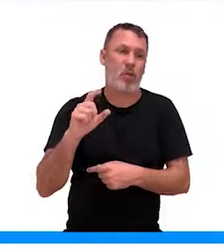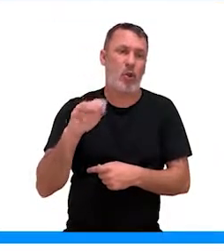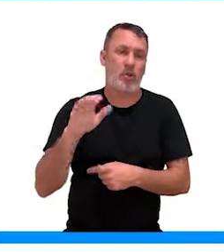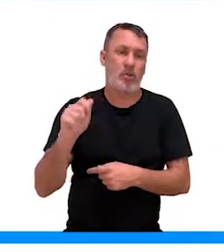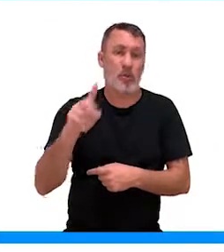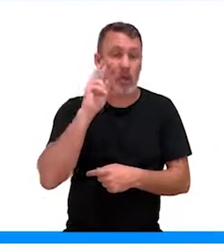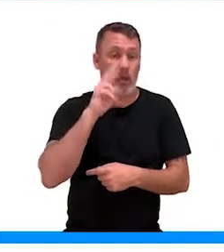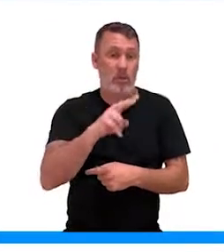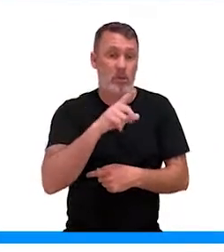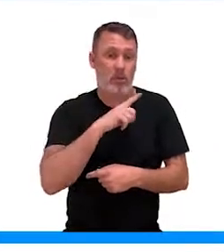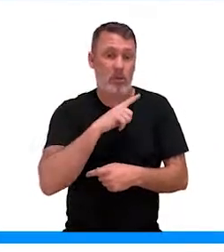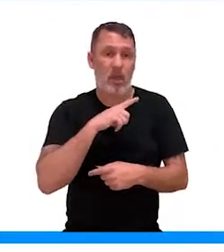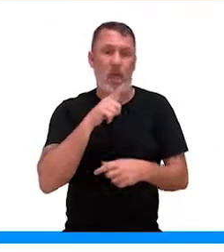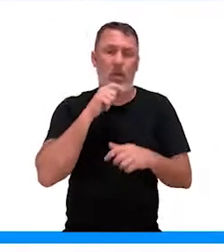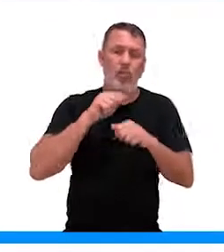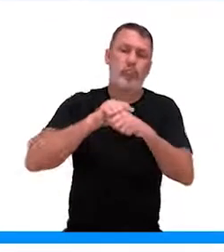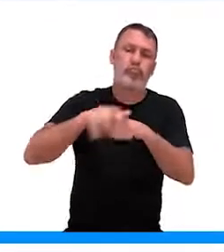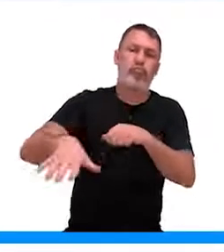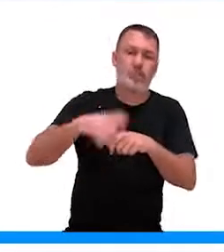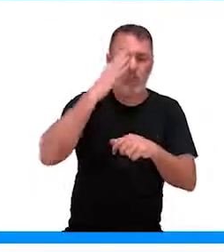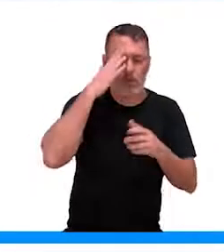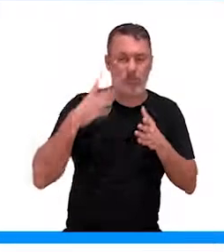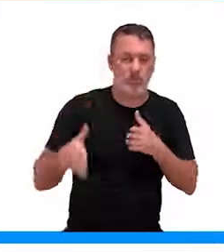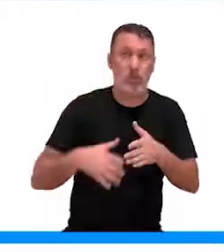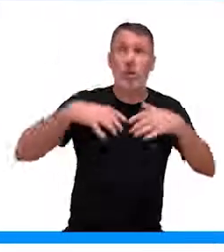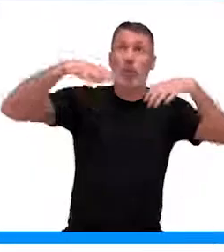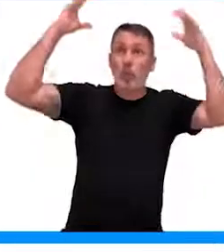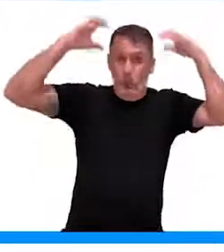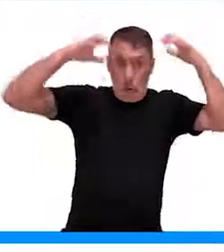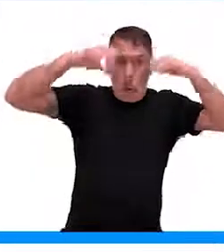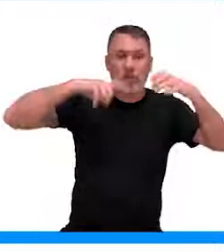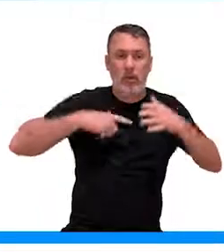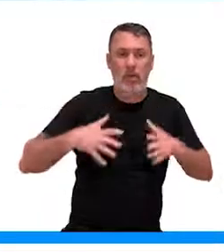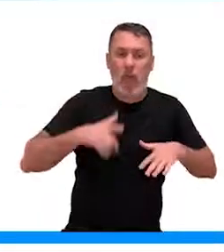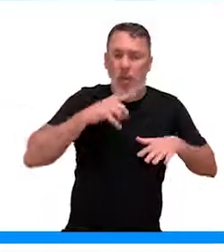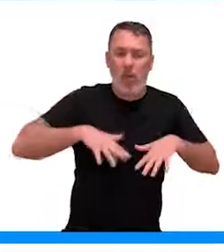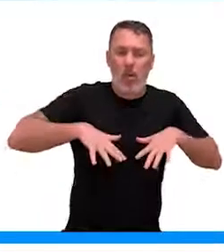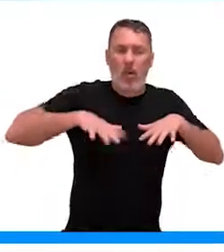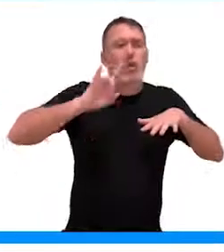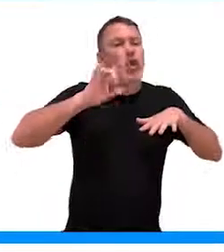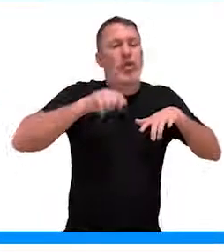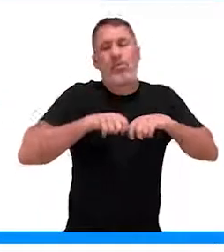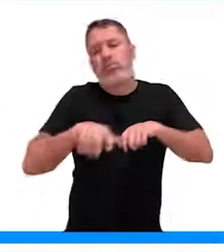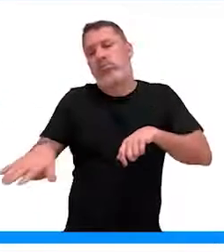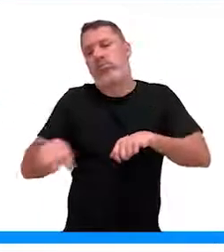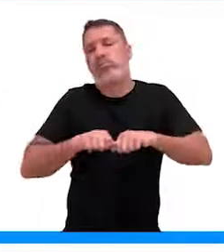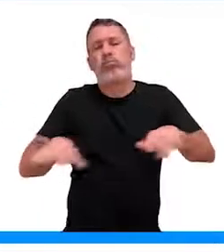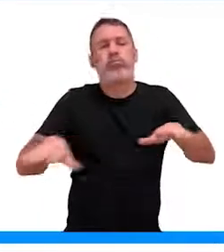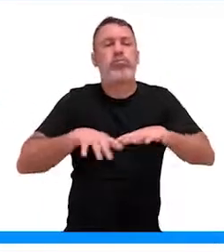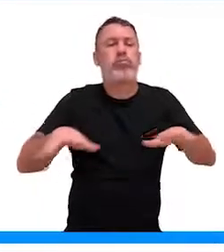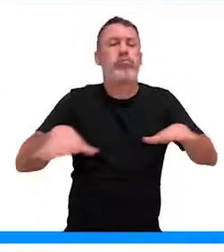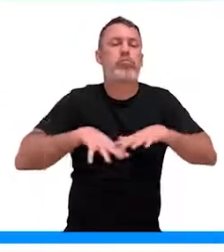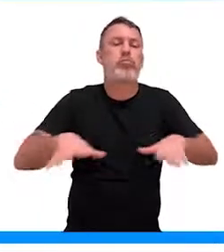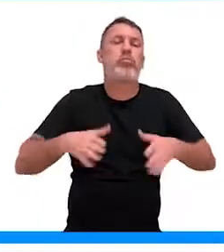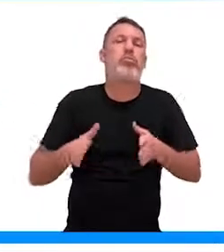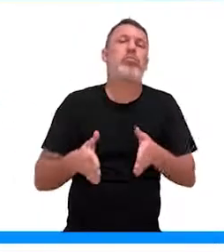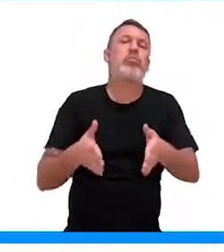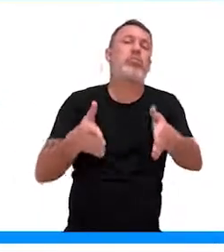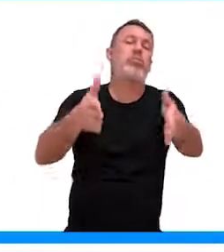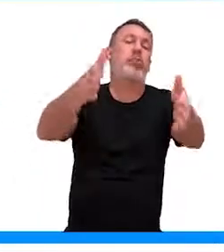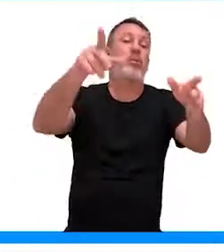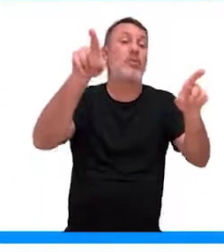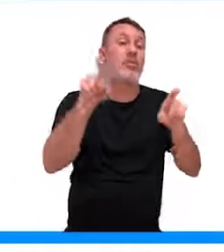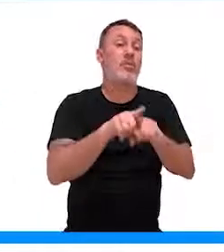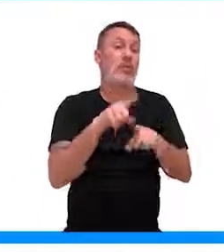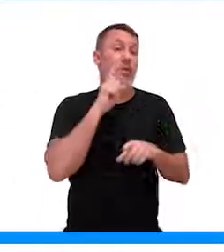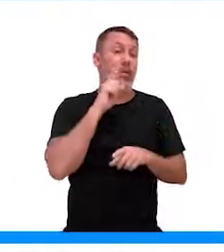escoamento superficial, ou seja, a parte de água que não infiltra de fato no solo, então ela vai escoar pela superfície